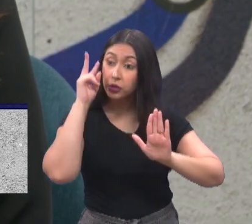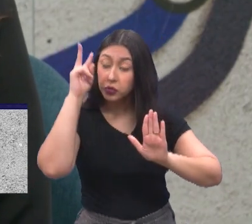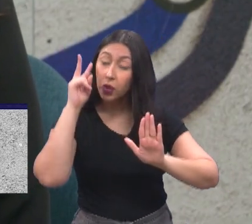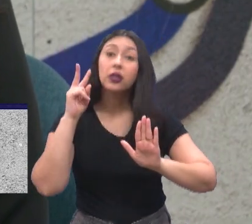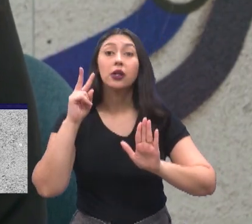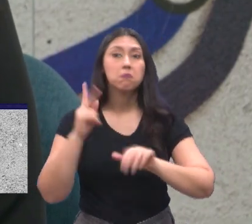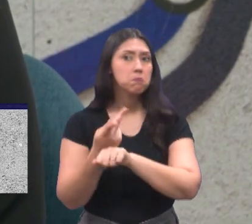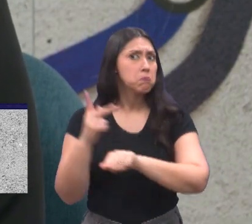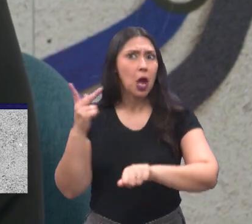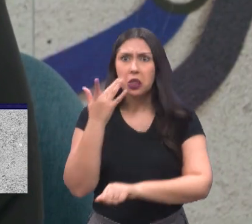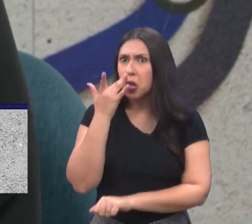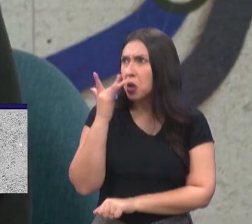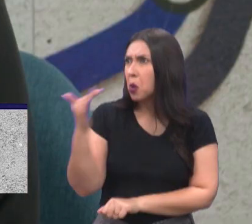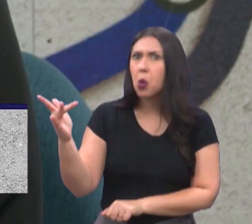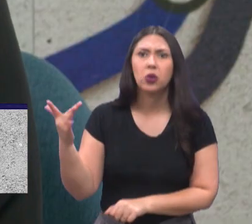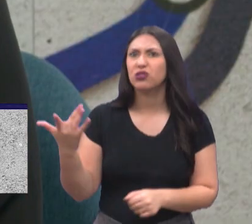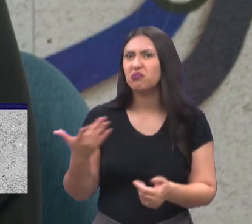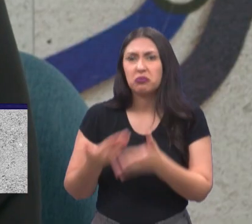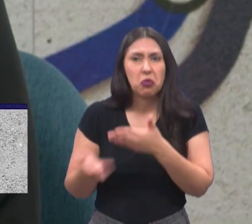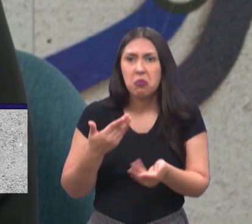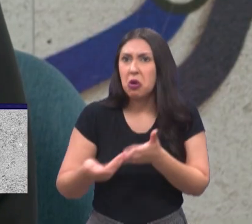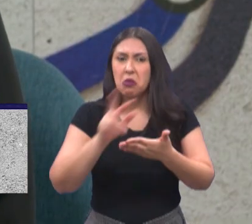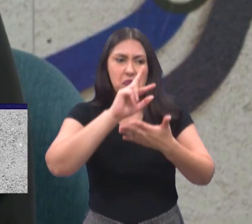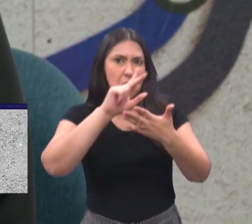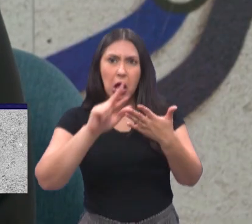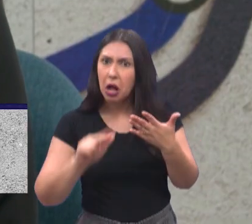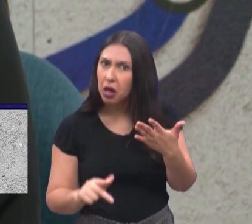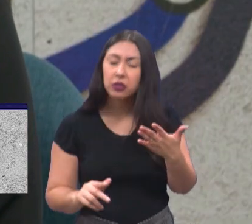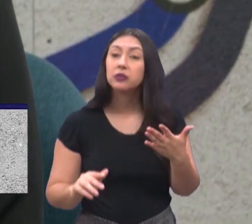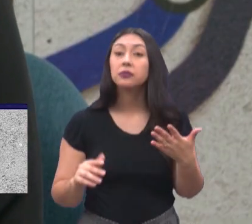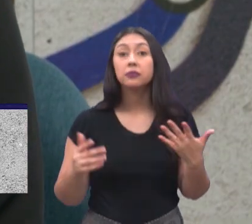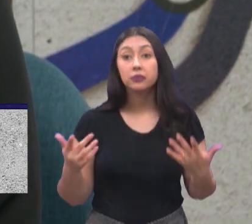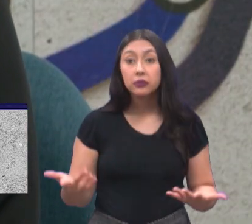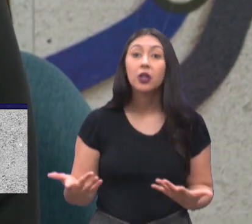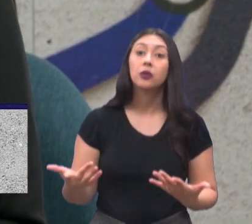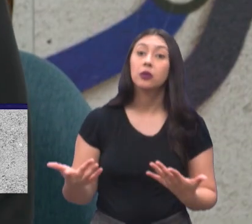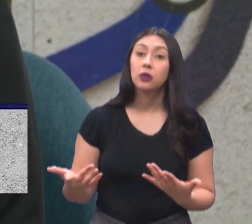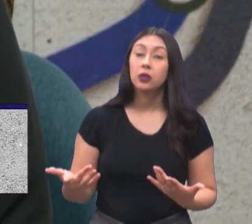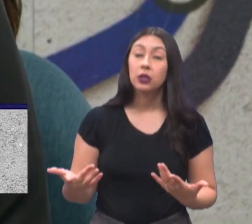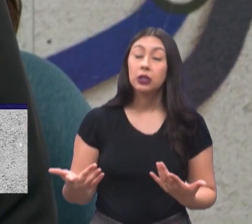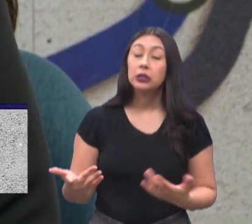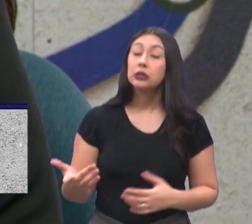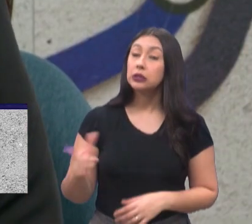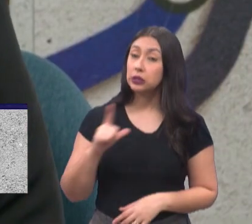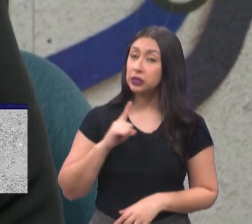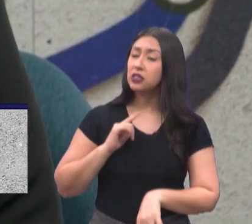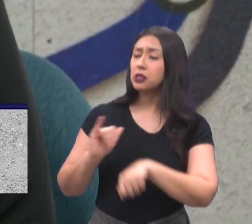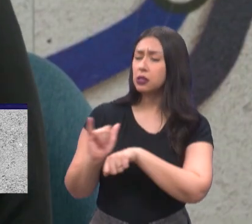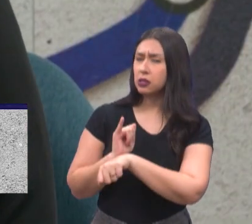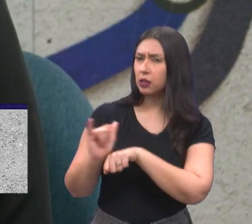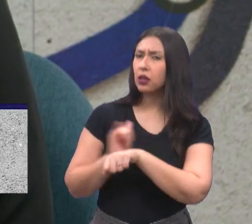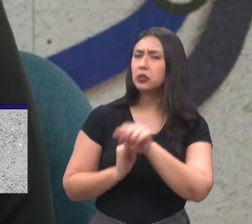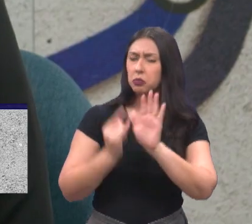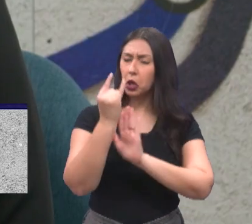prata, quanto em ouro, ou titânio, ou paládio, né? Então, existem caminhos para se certificar, e